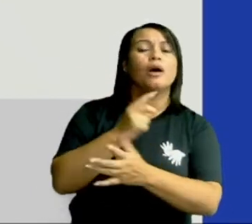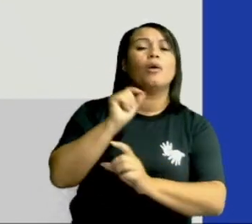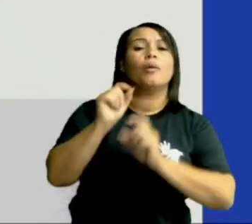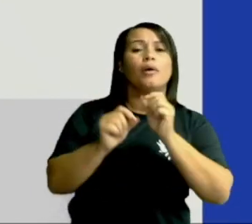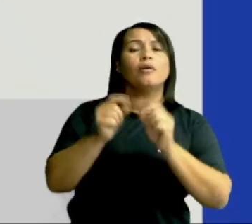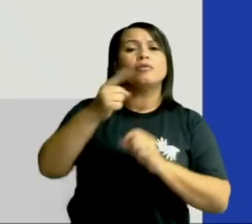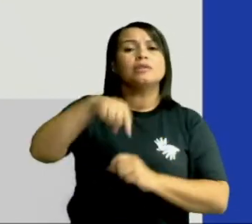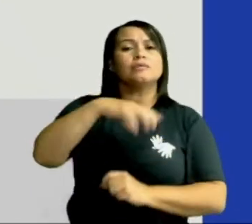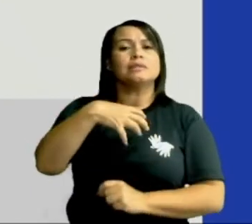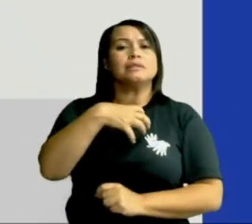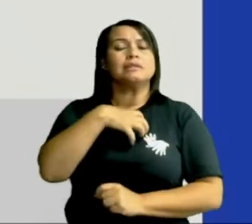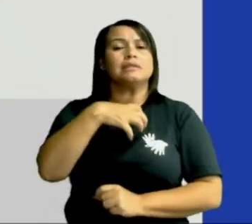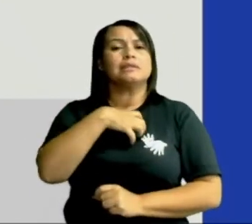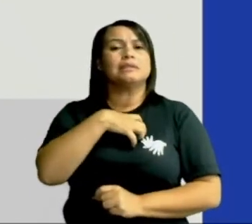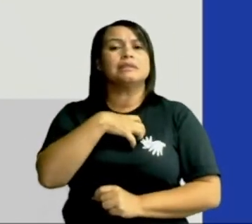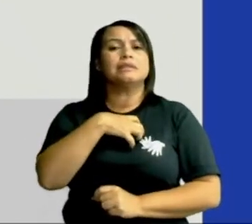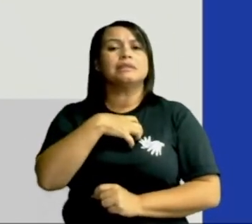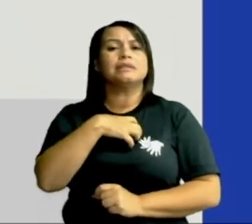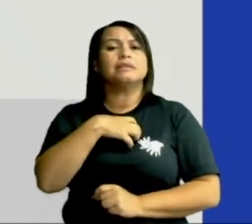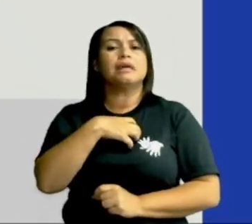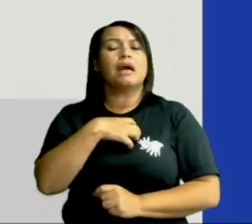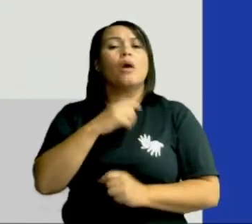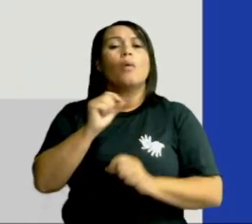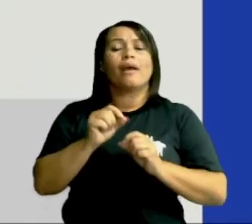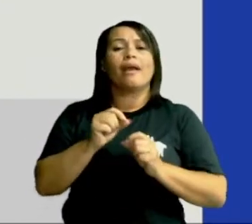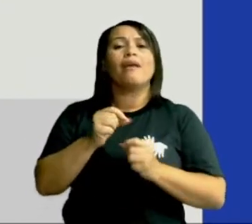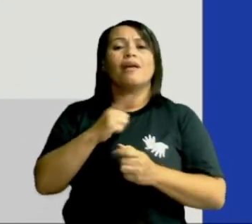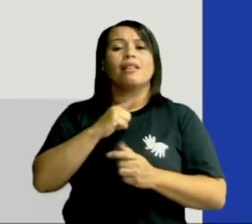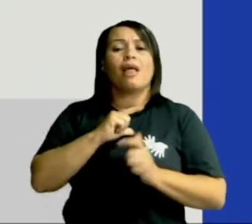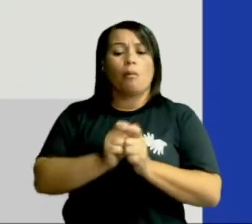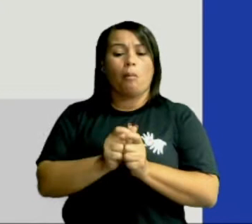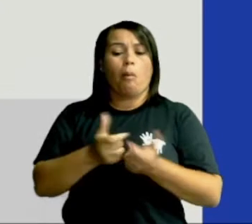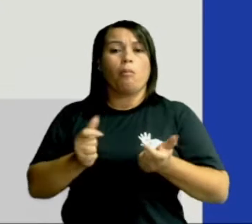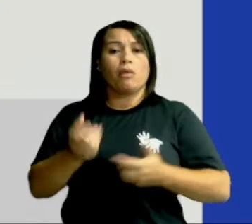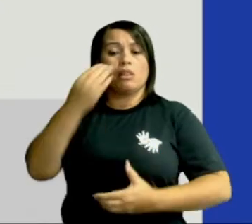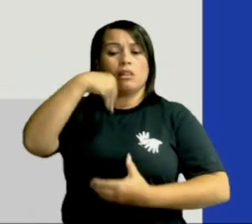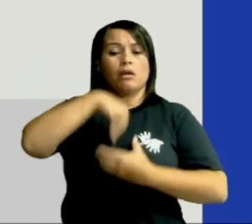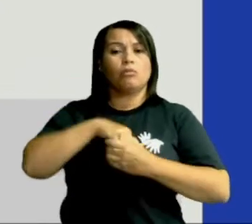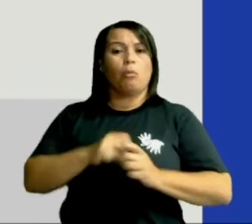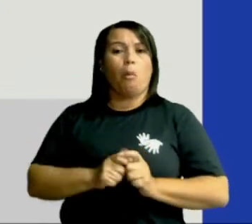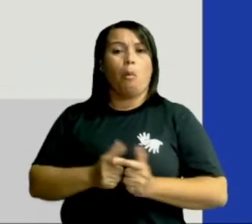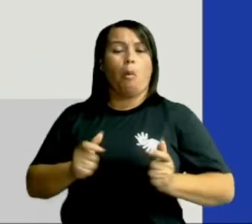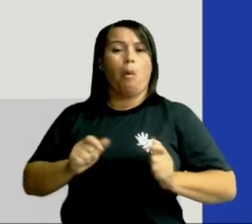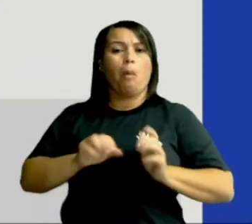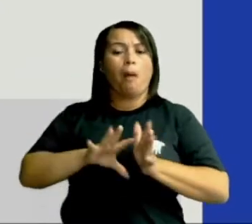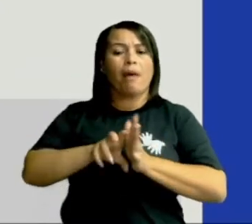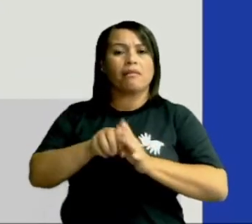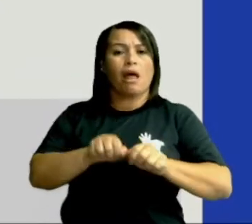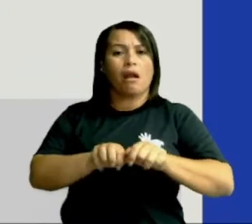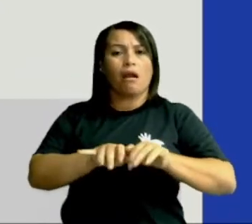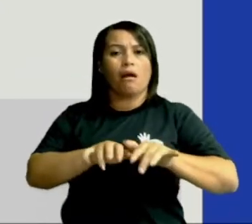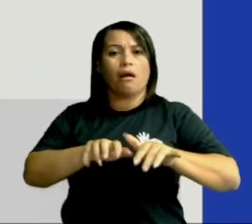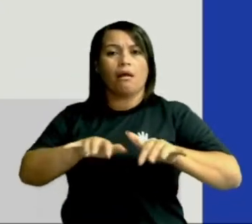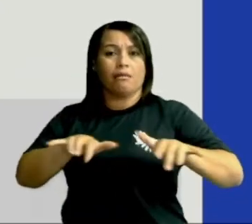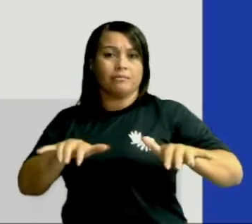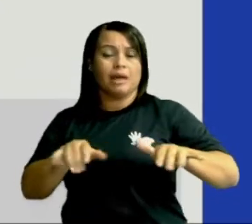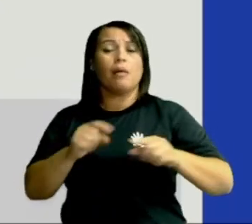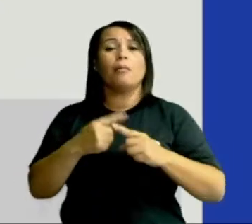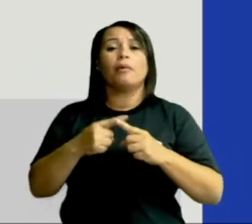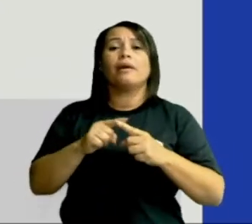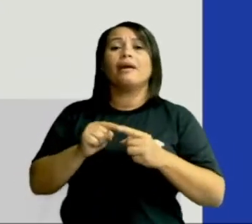faz com que você propicie o crescimento de bactérias resistentes a